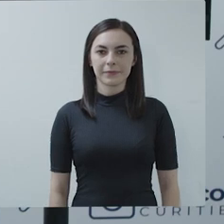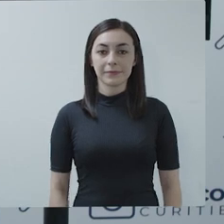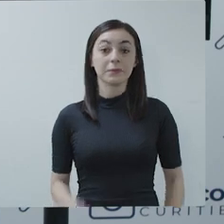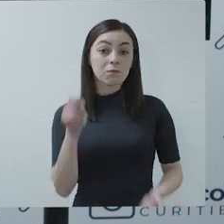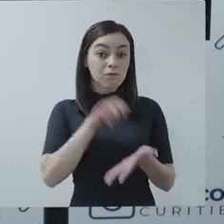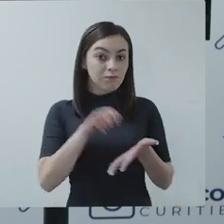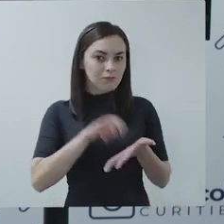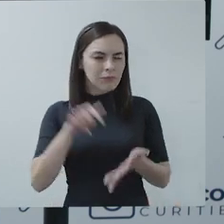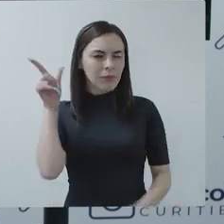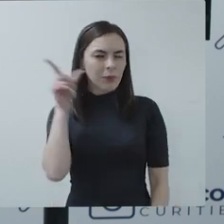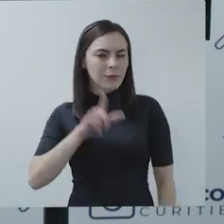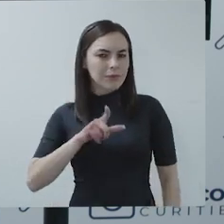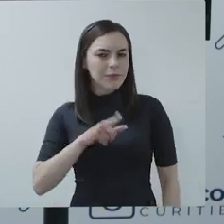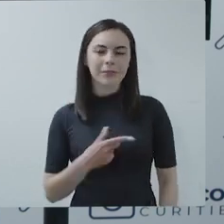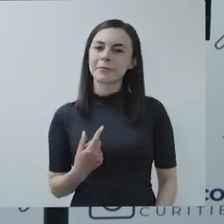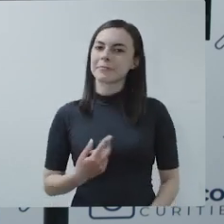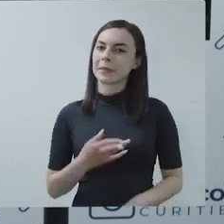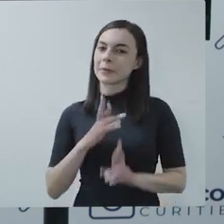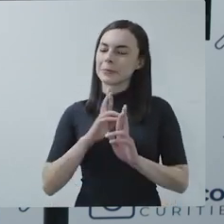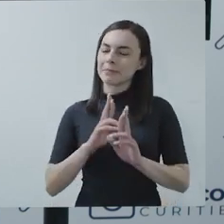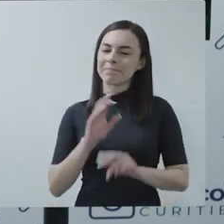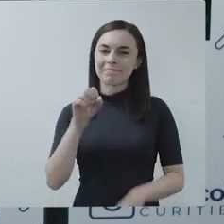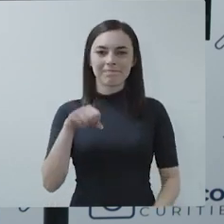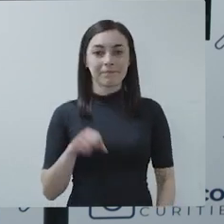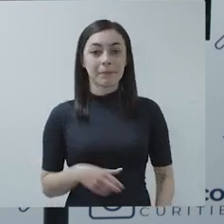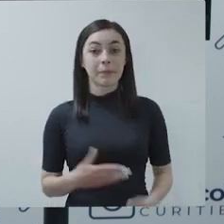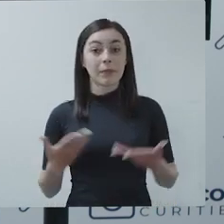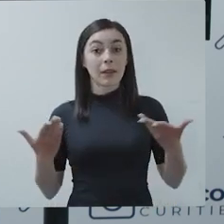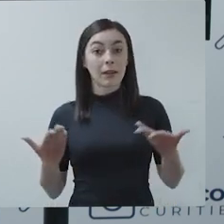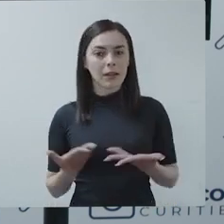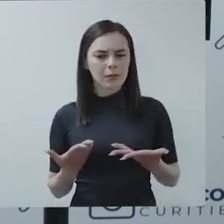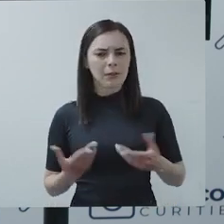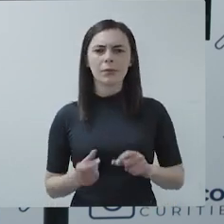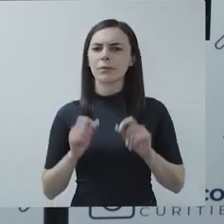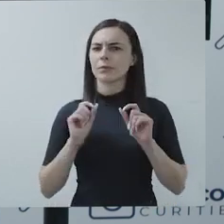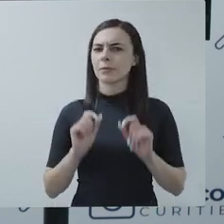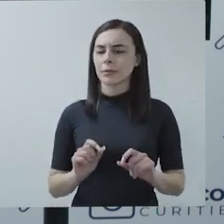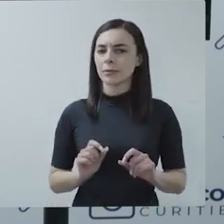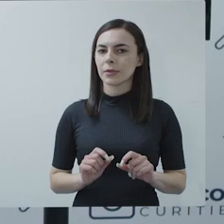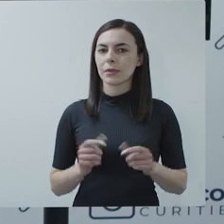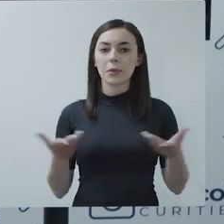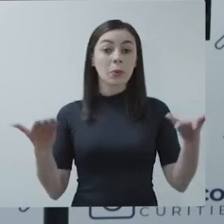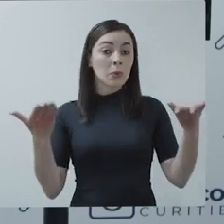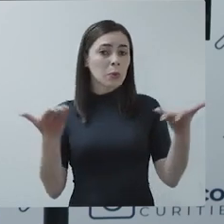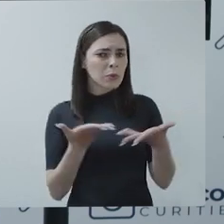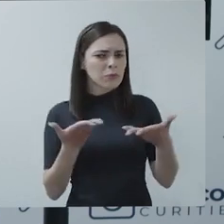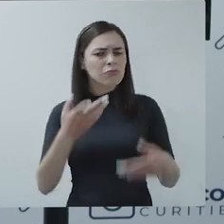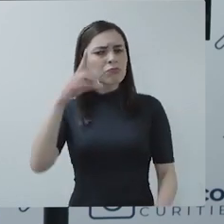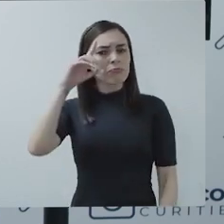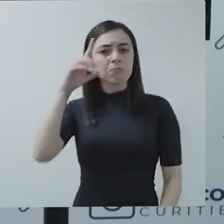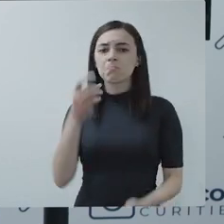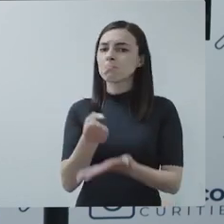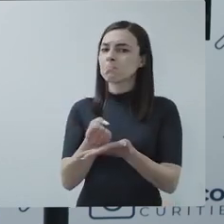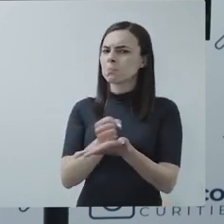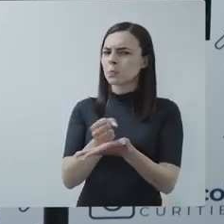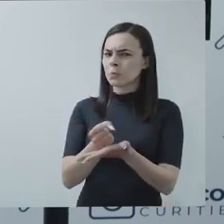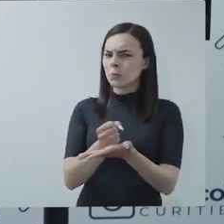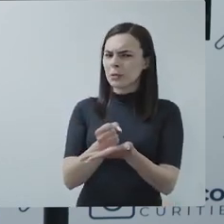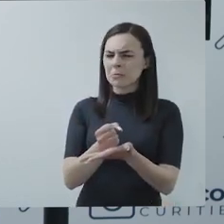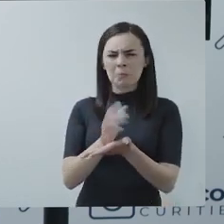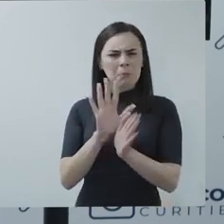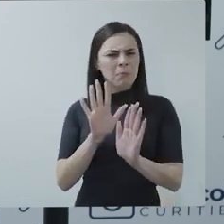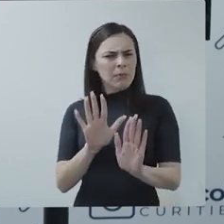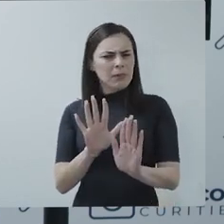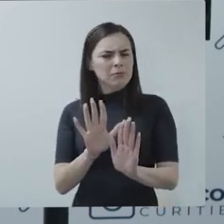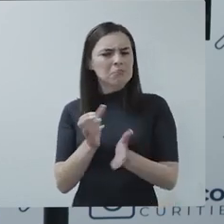Conseguiram fazer o registro? Espero que sim. Então agora chegou o Hoje é Dia de Jogar. E o que